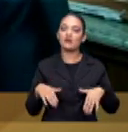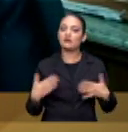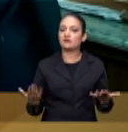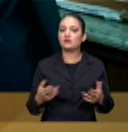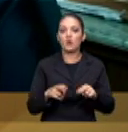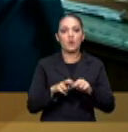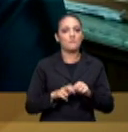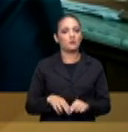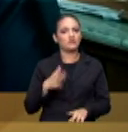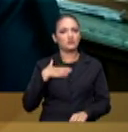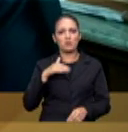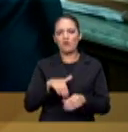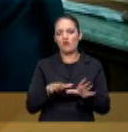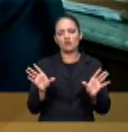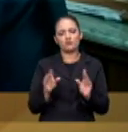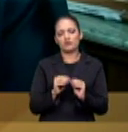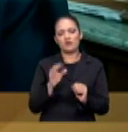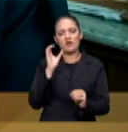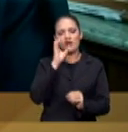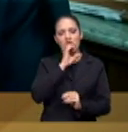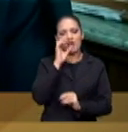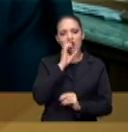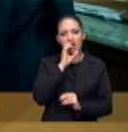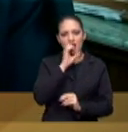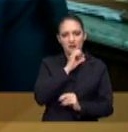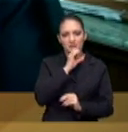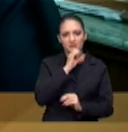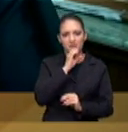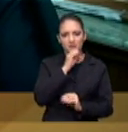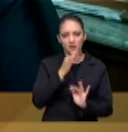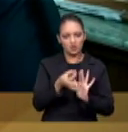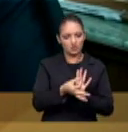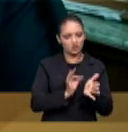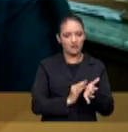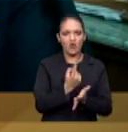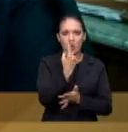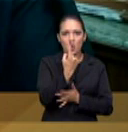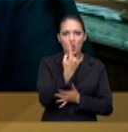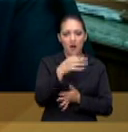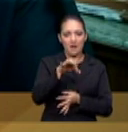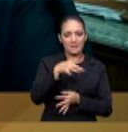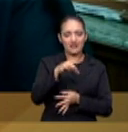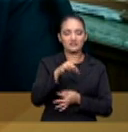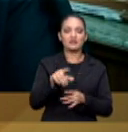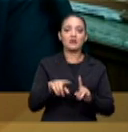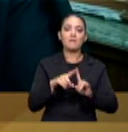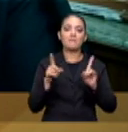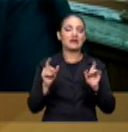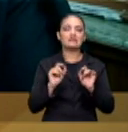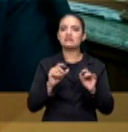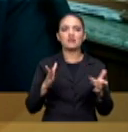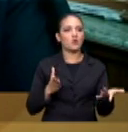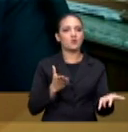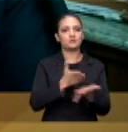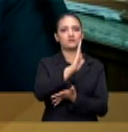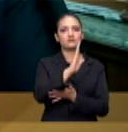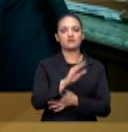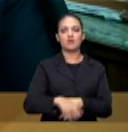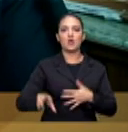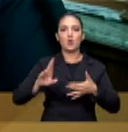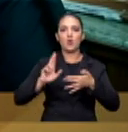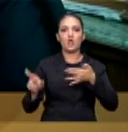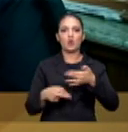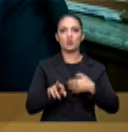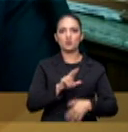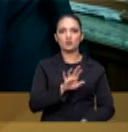desprover nesse voto curto de folha única, a desprover o recurso